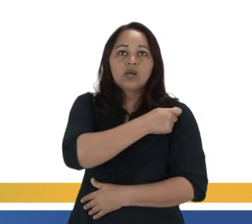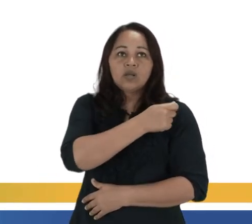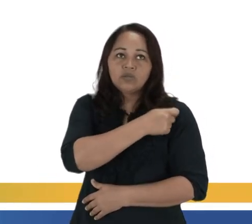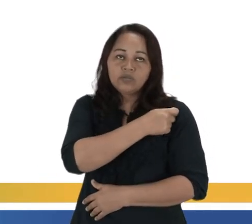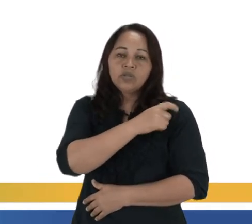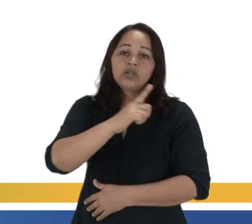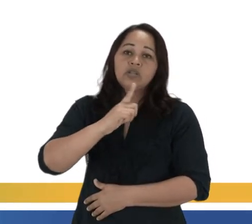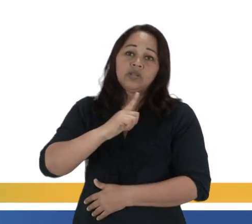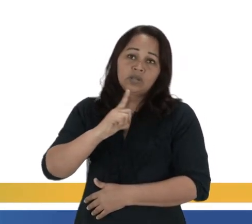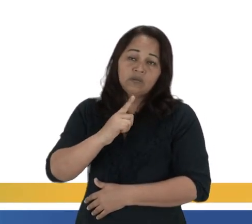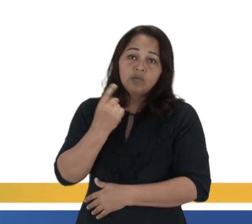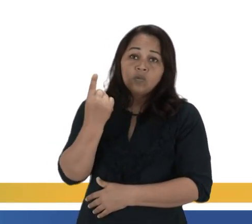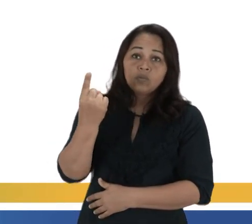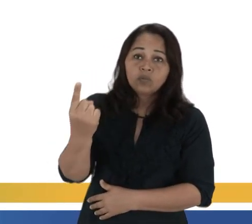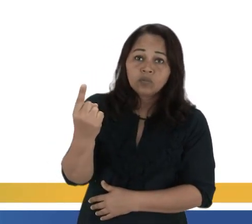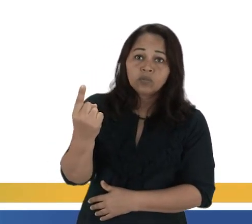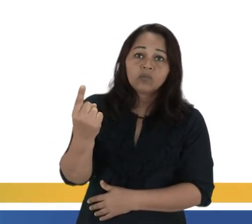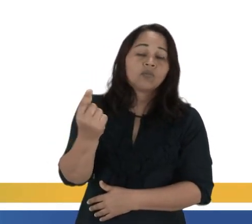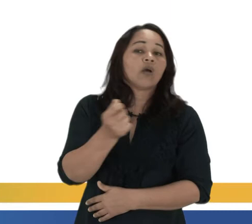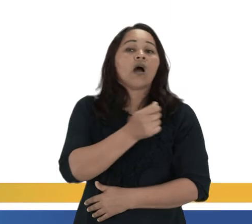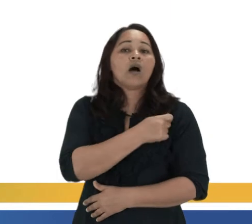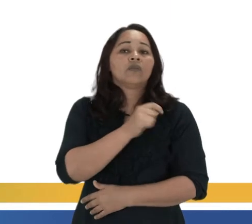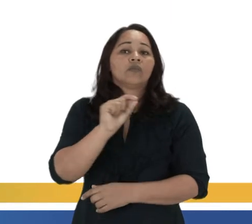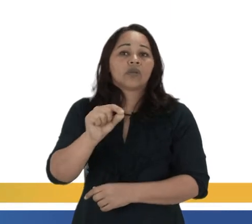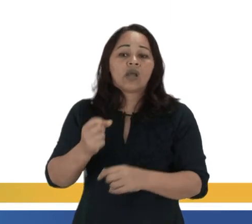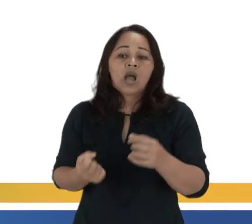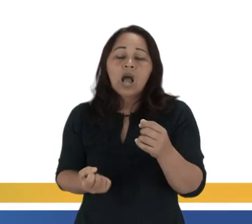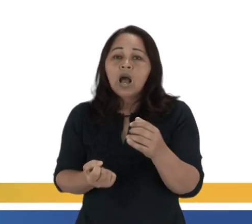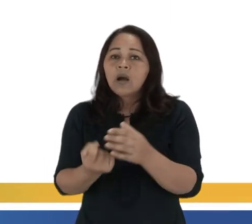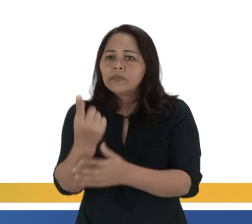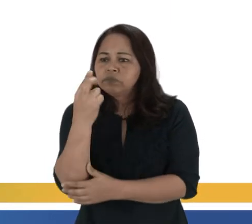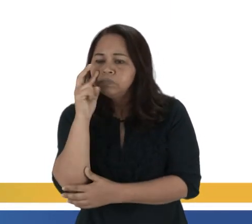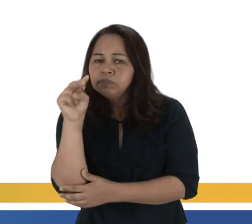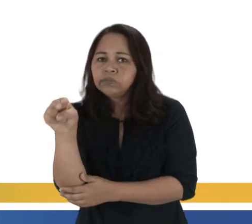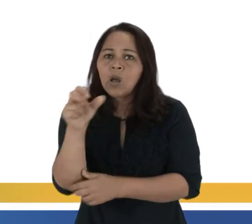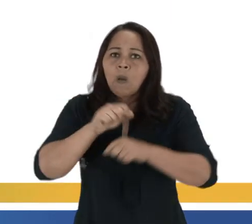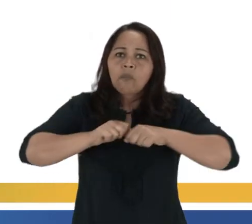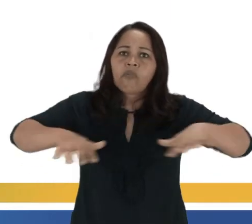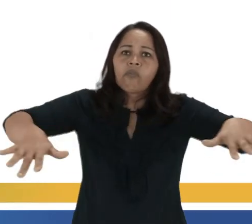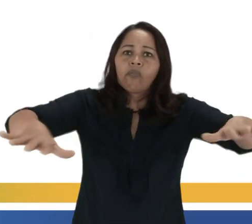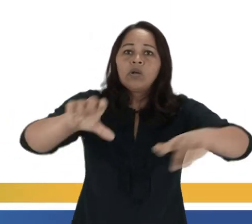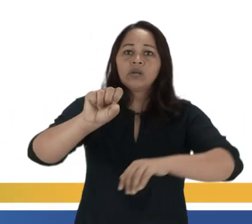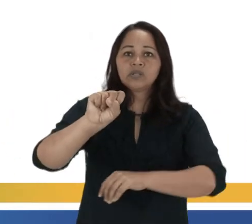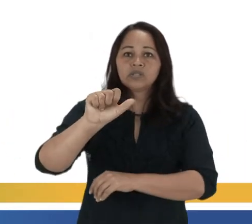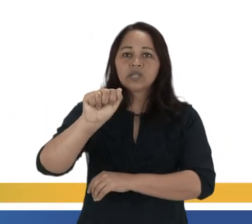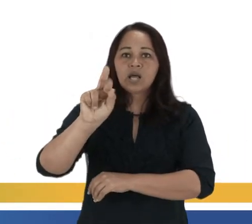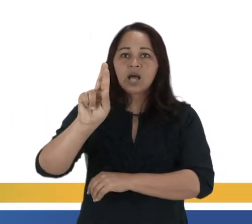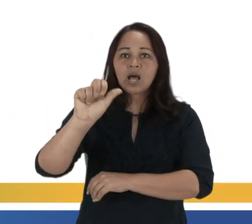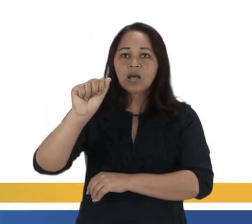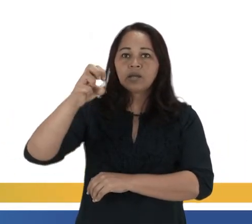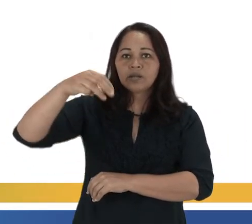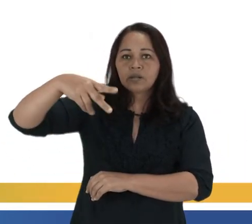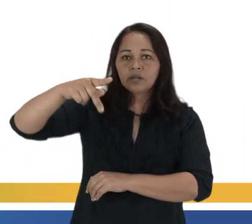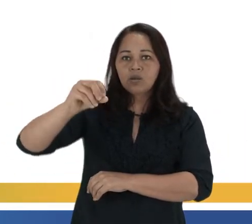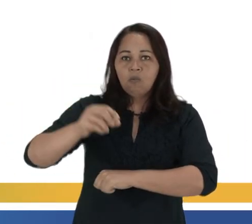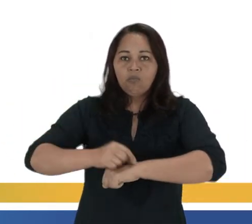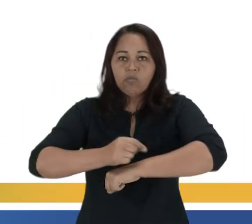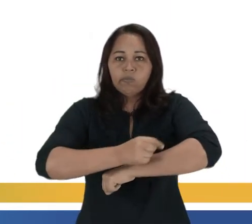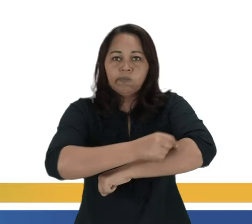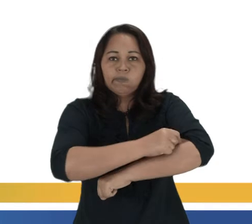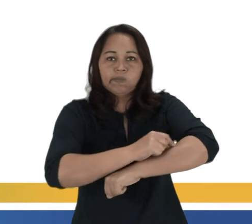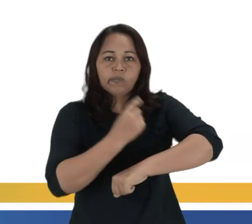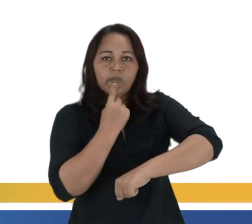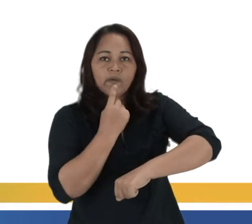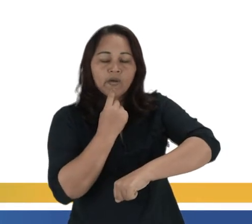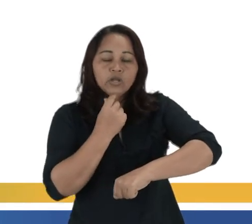do sarampo. Se esse aluno permanecesse na escola, o vírus se propagaria da seguinte forma. No primeiro dia, um aluno